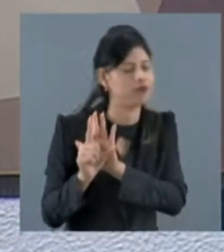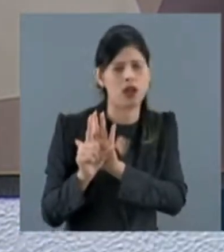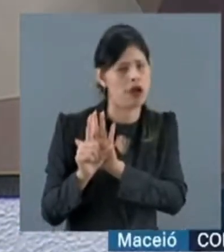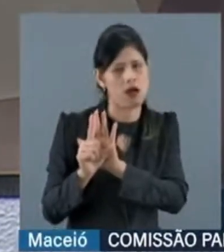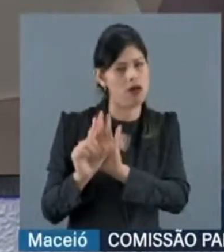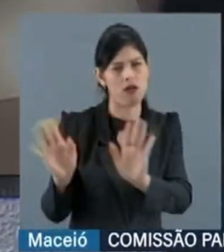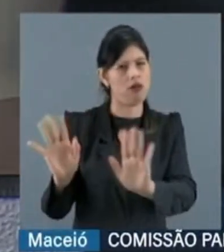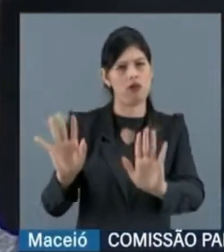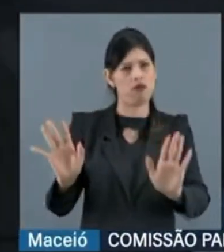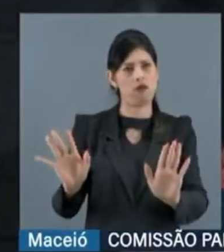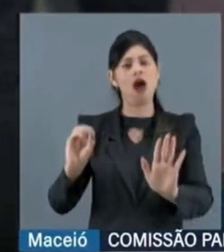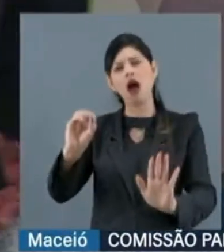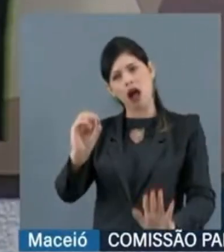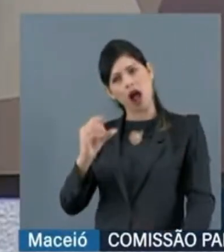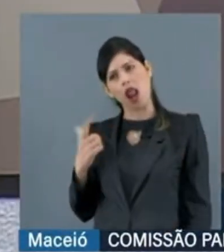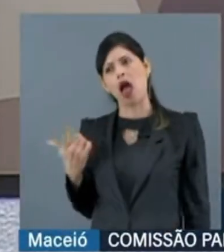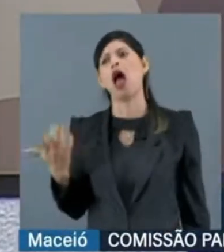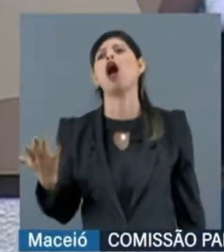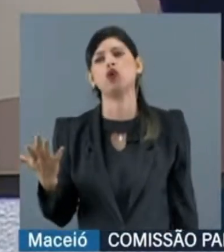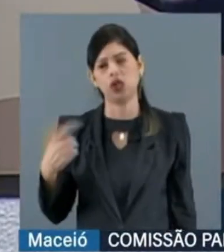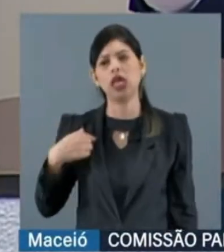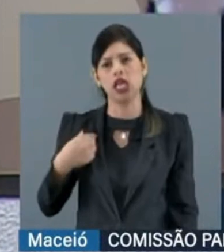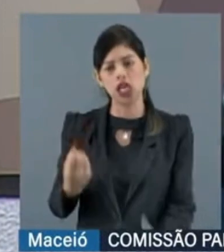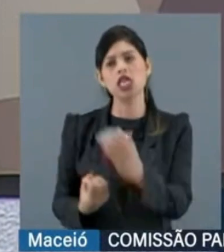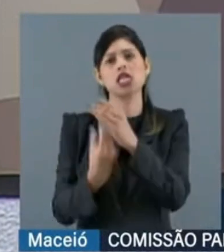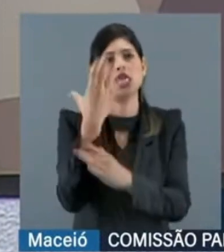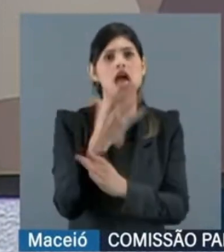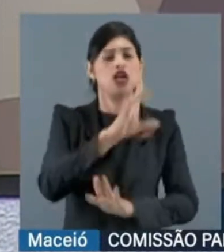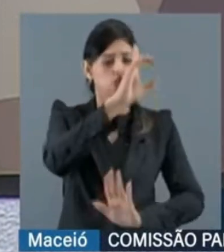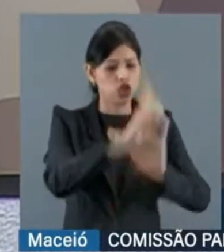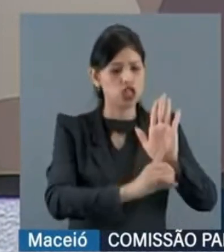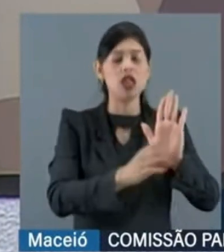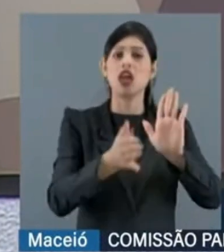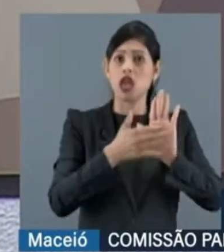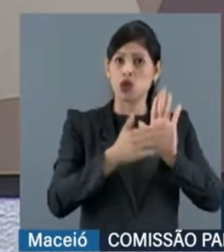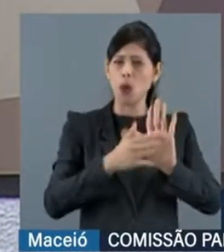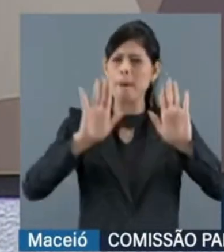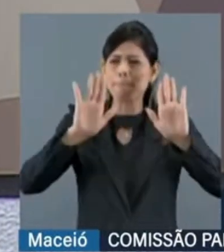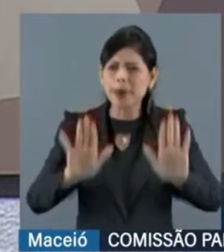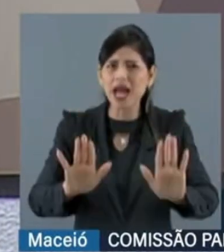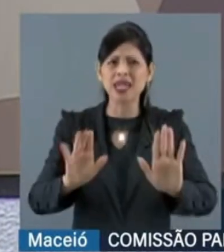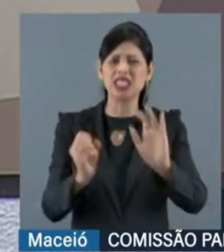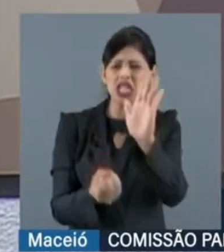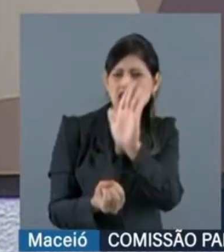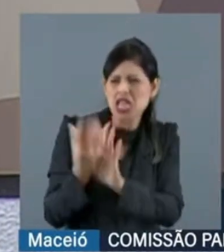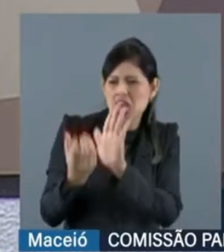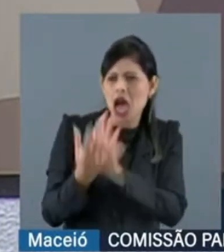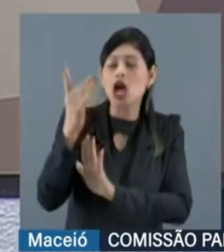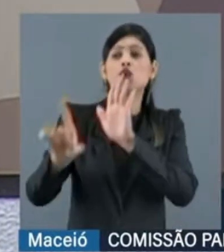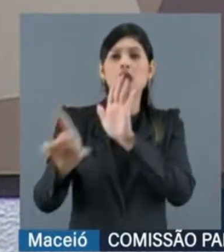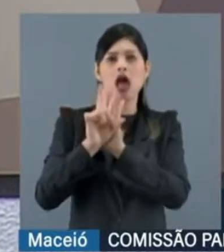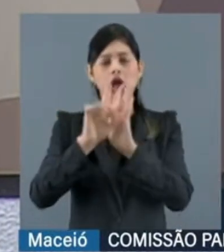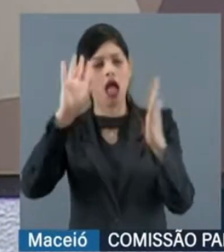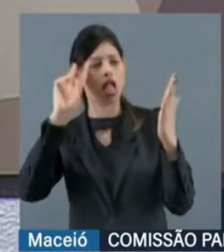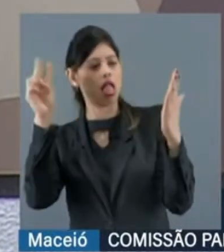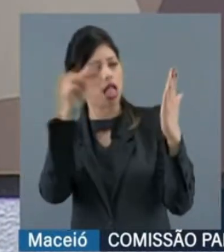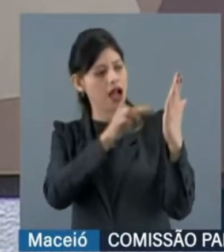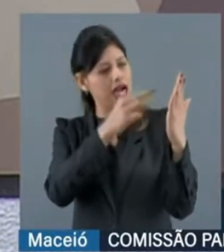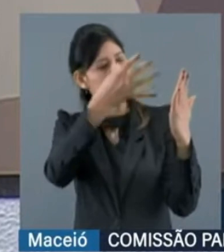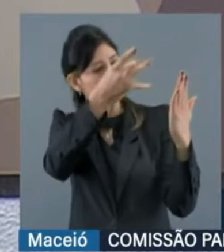Claro que o Poder Judiciário cria direito ao caso concreto, mas interpretando leis, as pautas